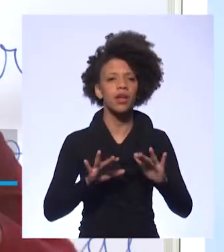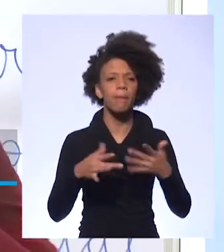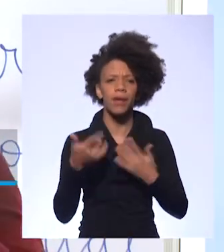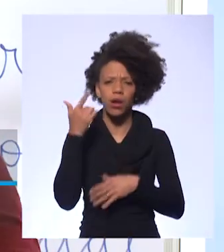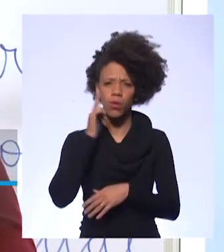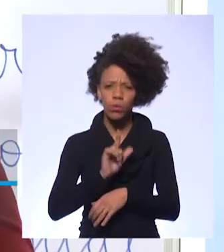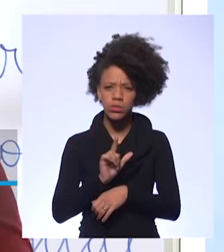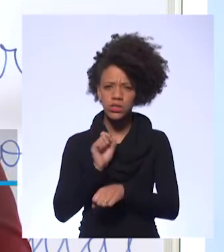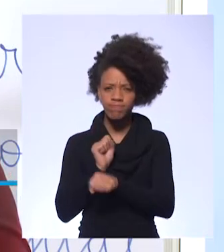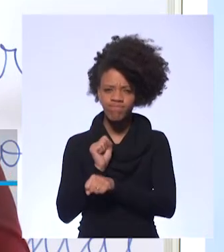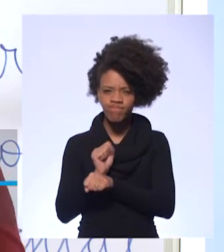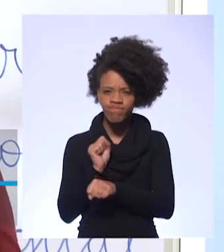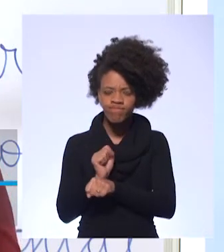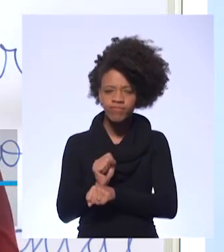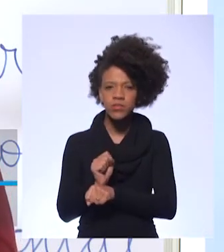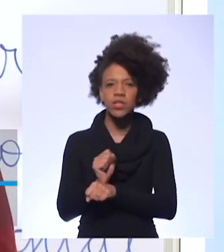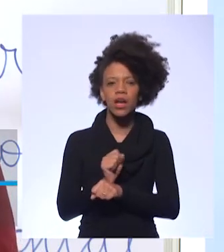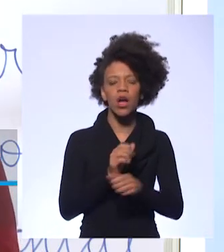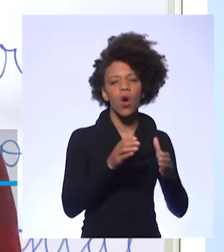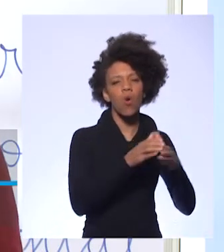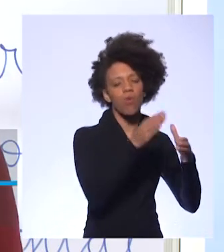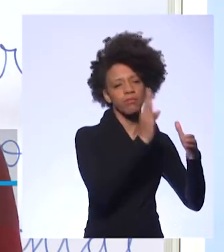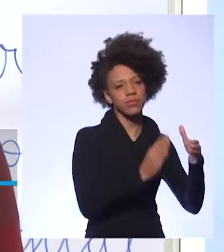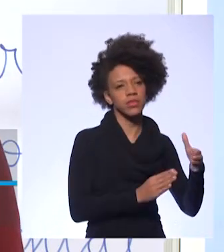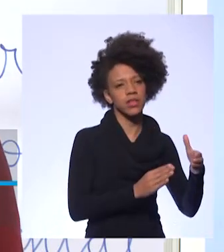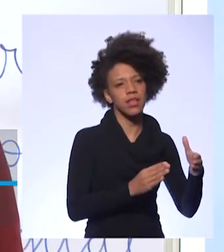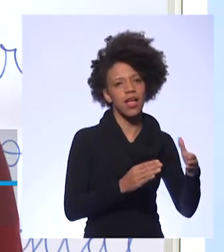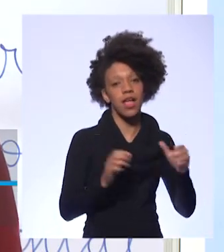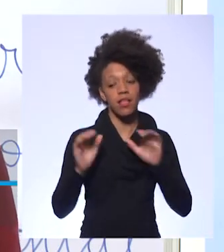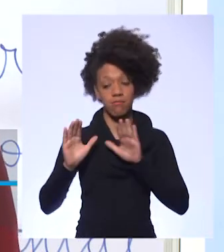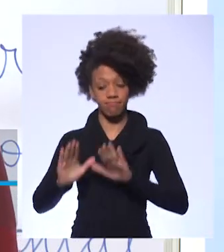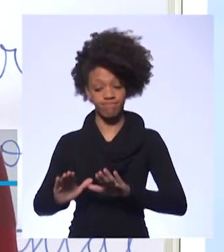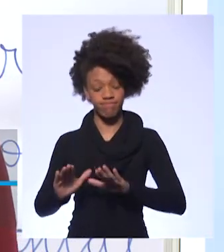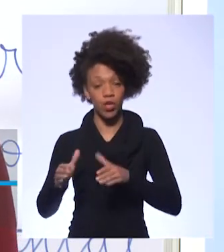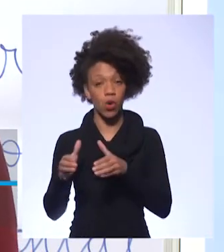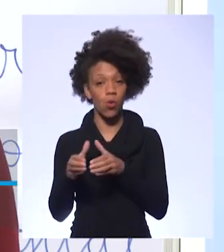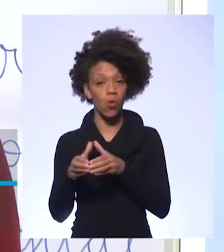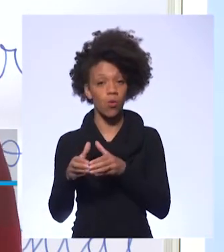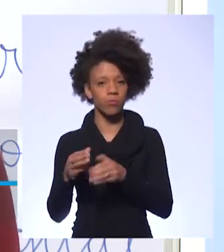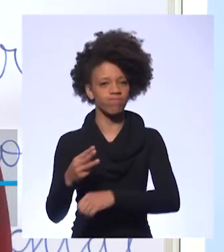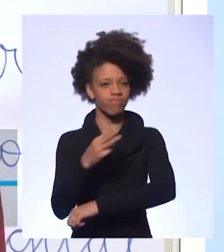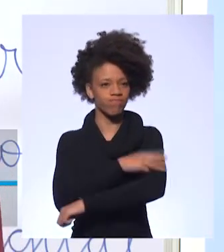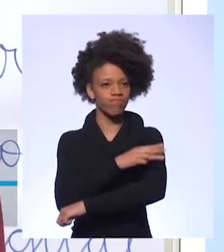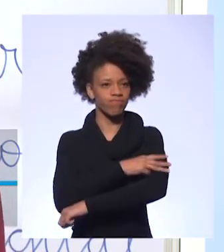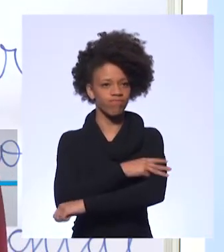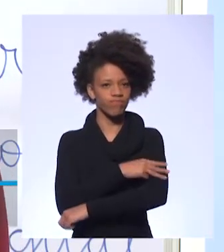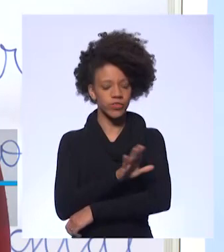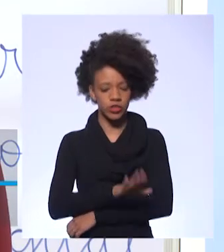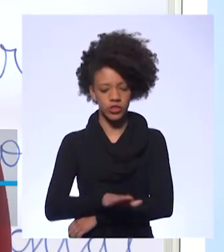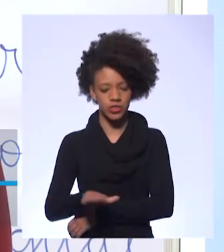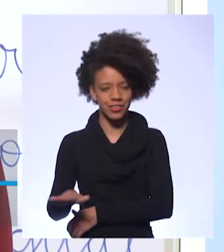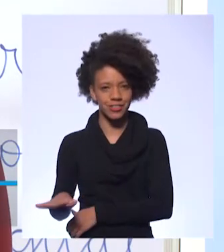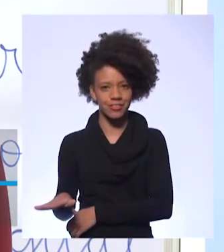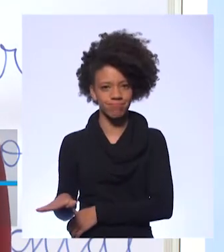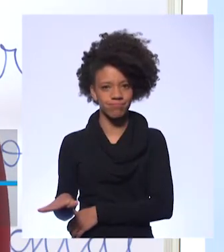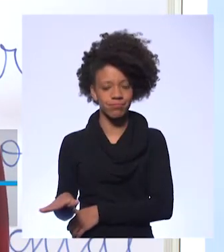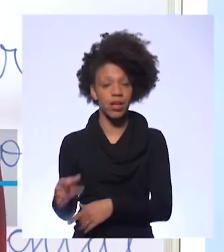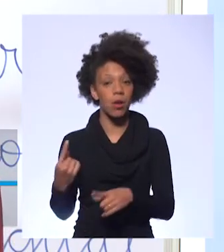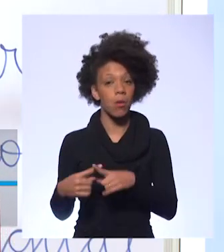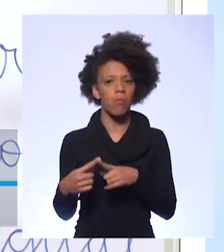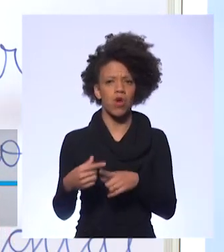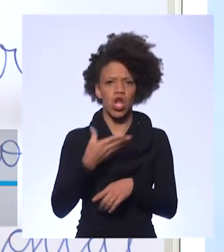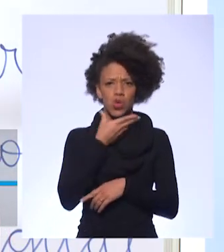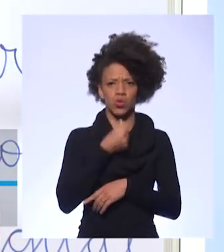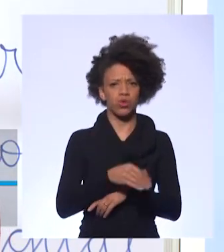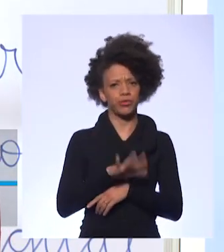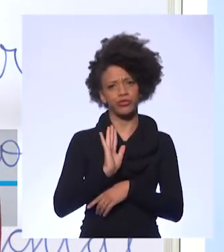conseguir segurar o exército brasileiro ele deixa um exército um exército de crianças porque